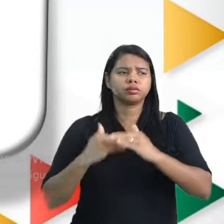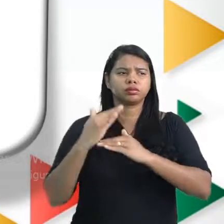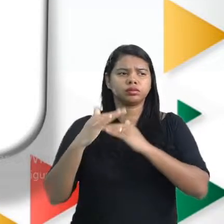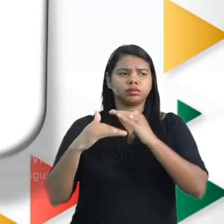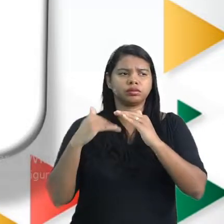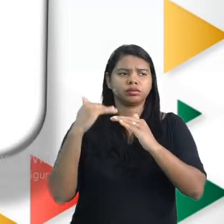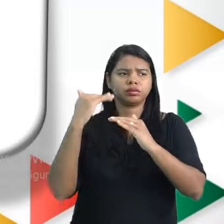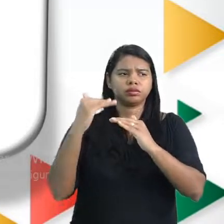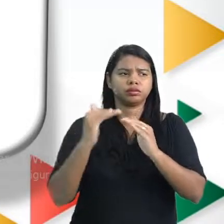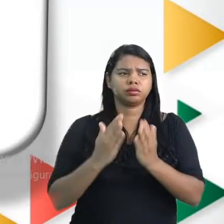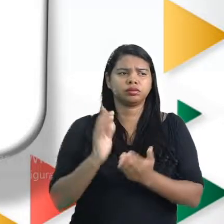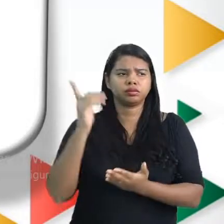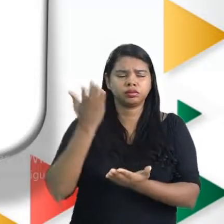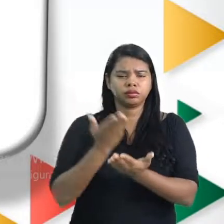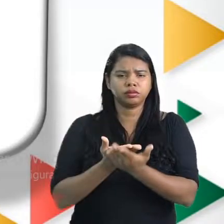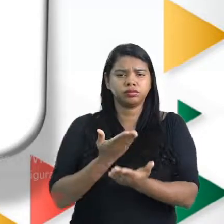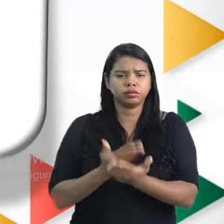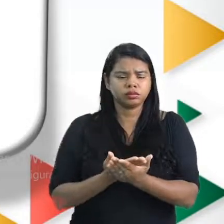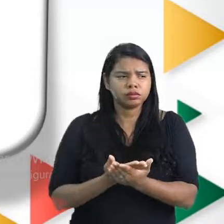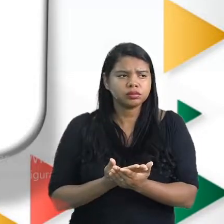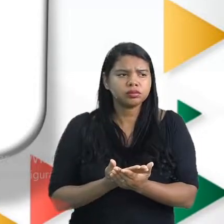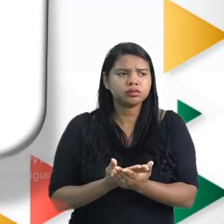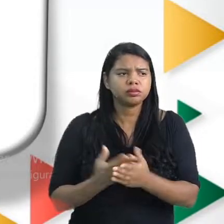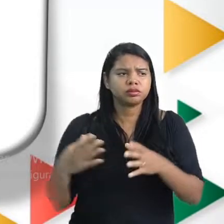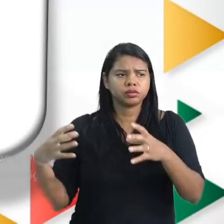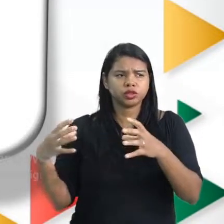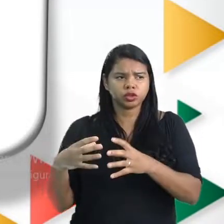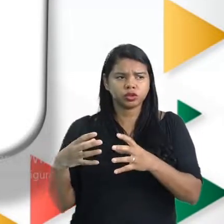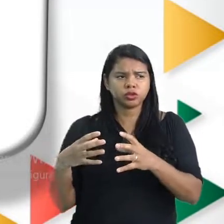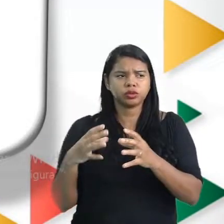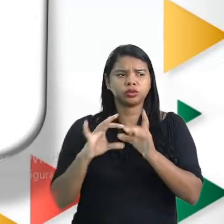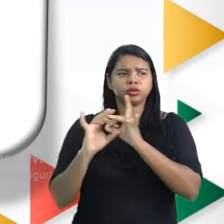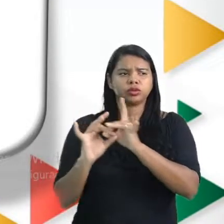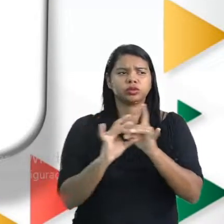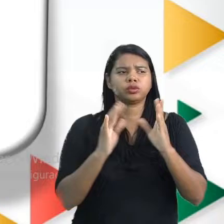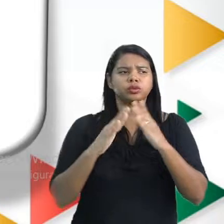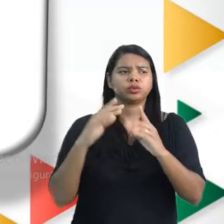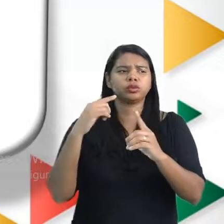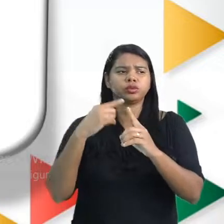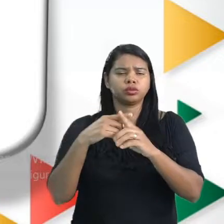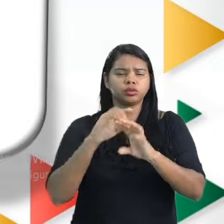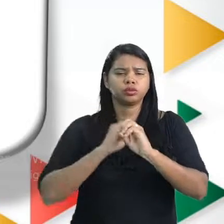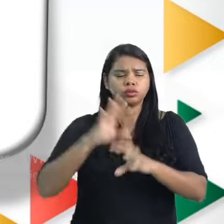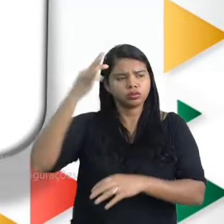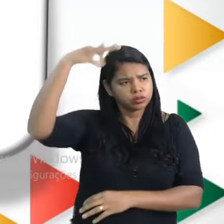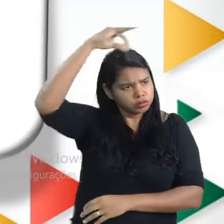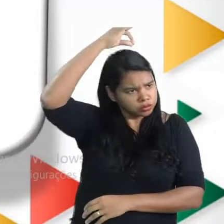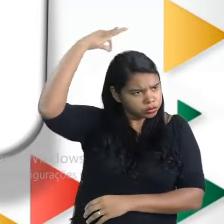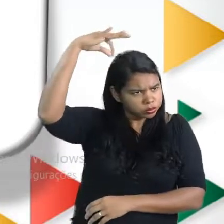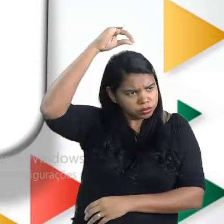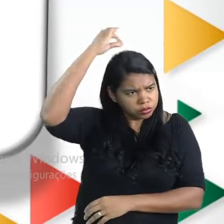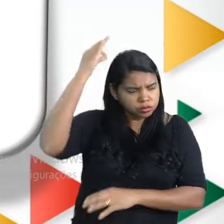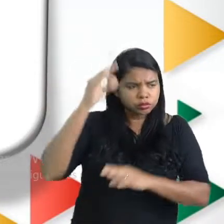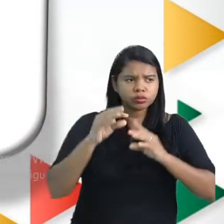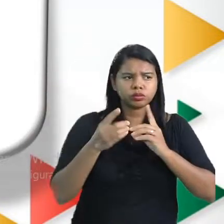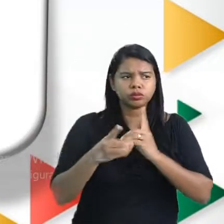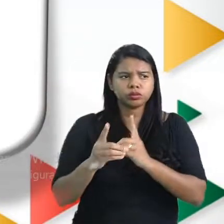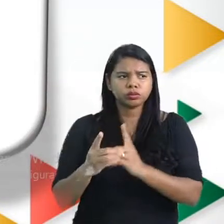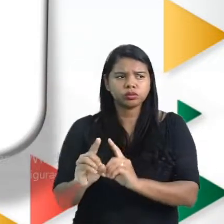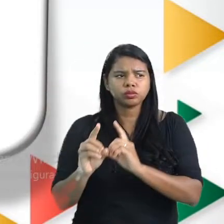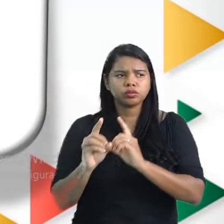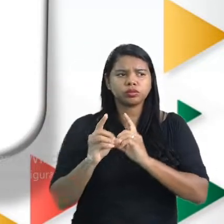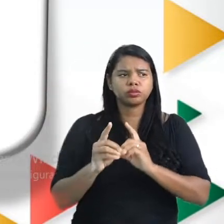desenvolvimento, desenvolver em conjunto com as igrejas programas de edificação espiritual dos discípulos de